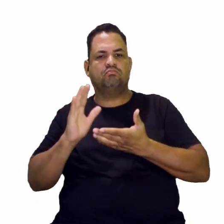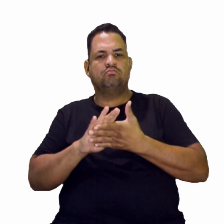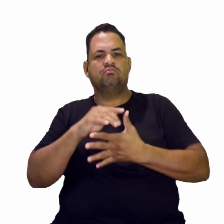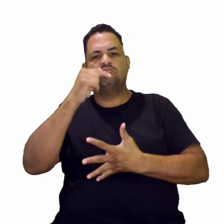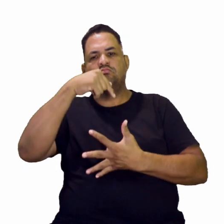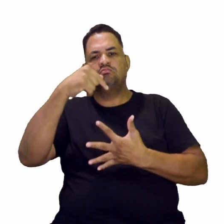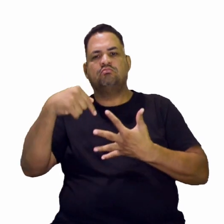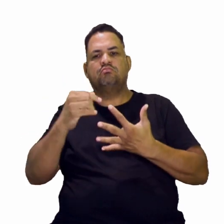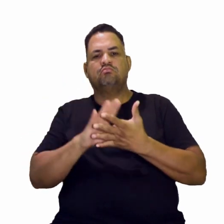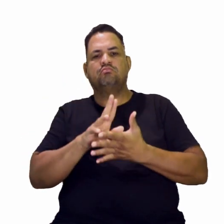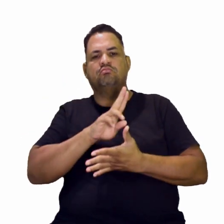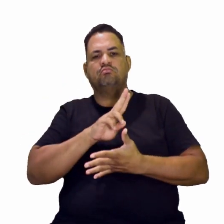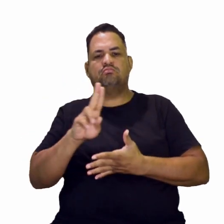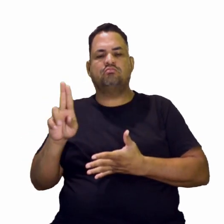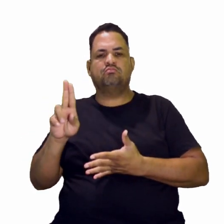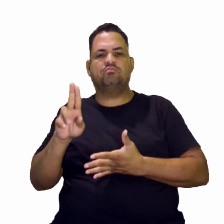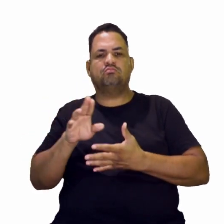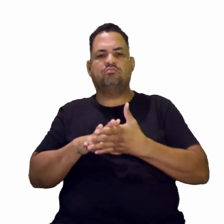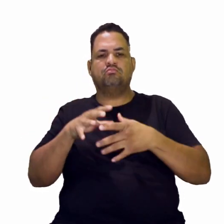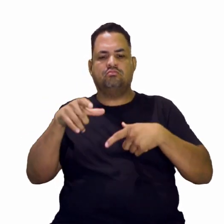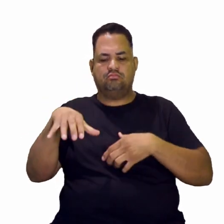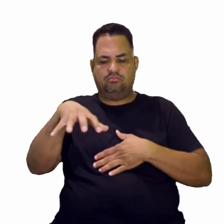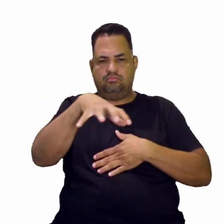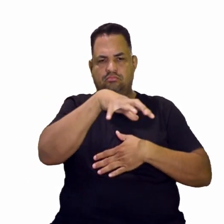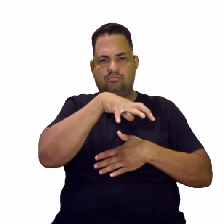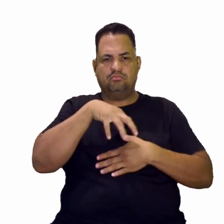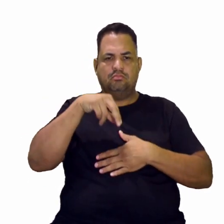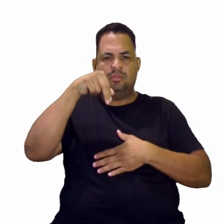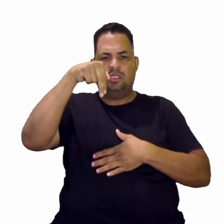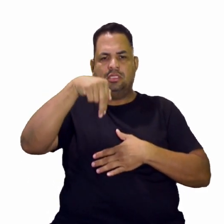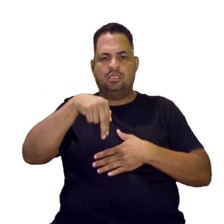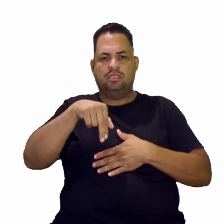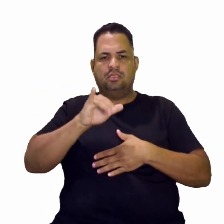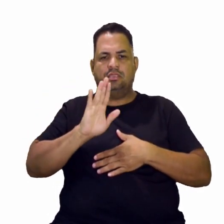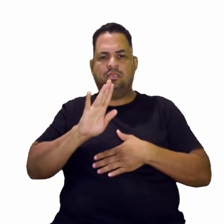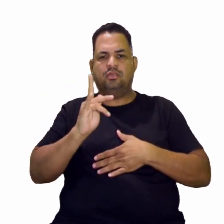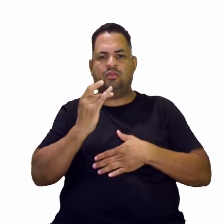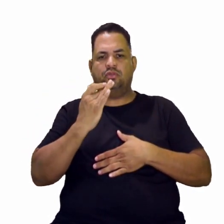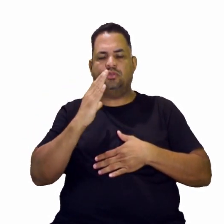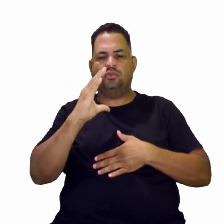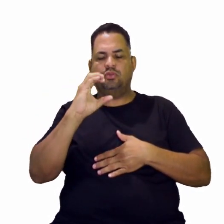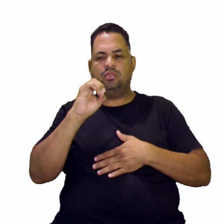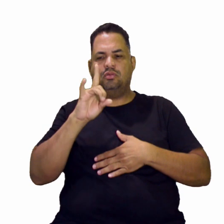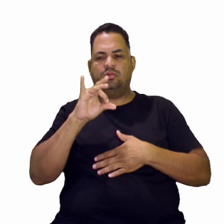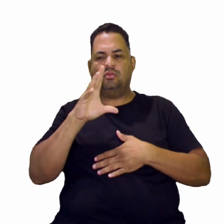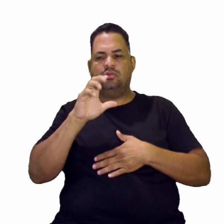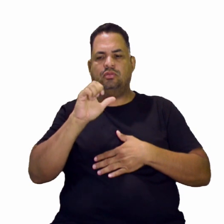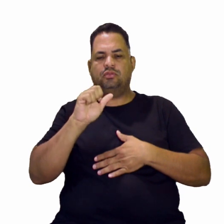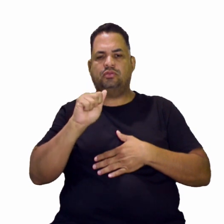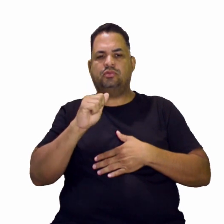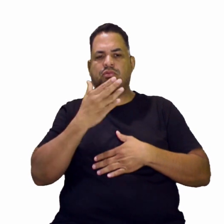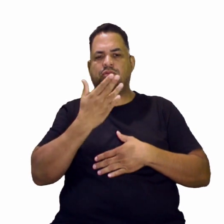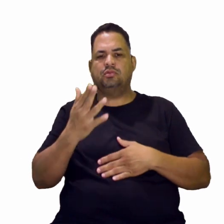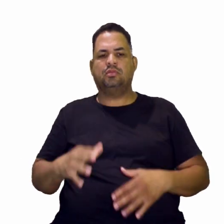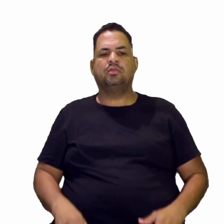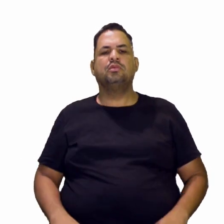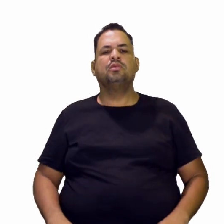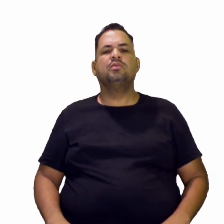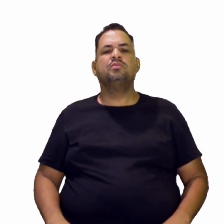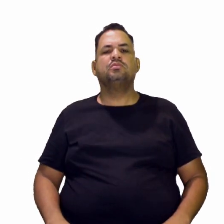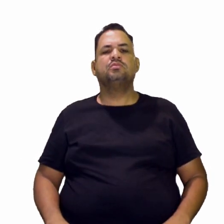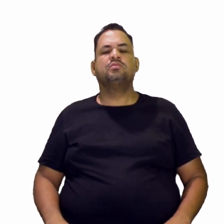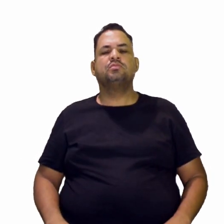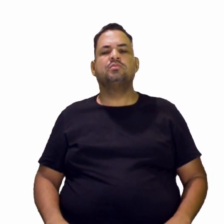uma espécie no ecossistema recebe o nome de nicho ecológico, aqui, tá bom? Mas como